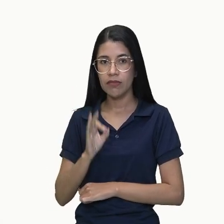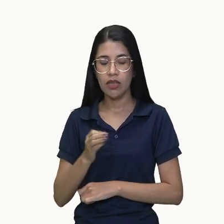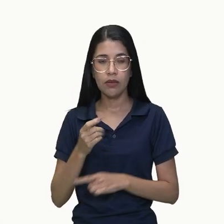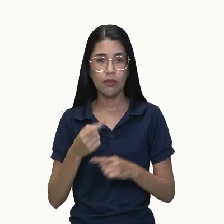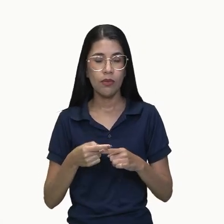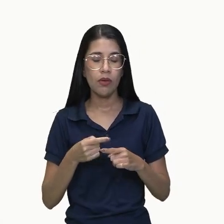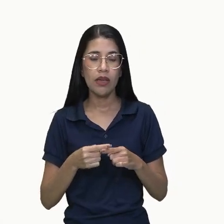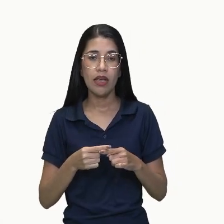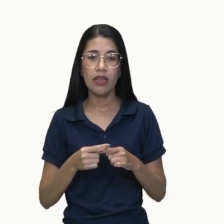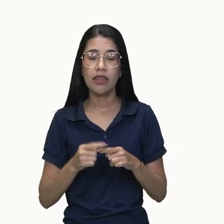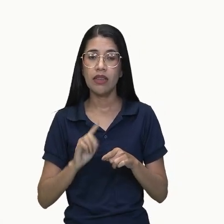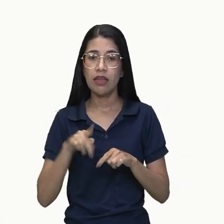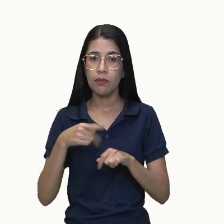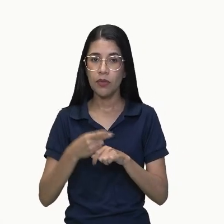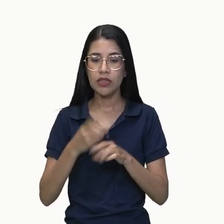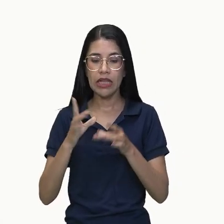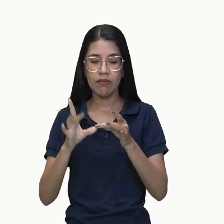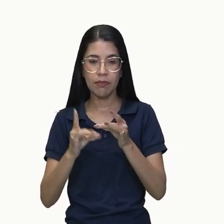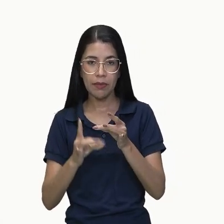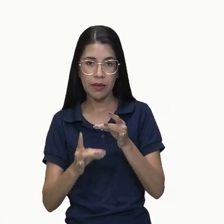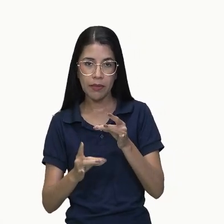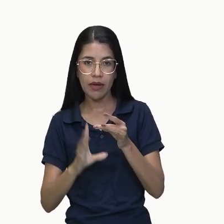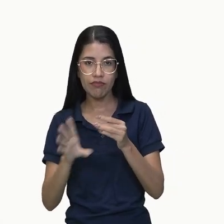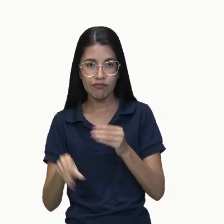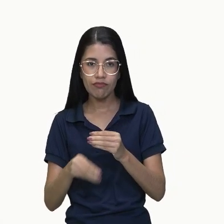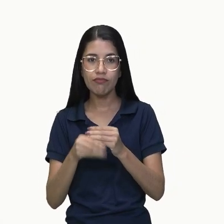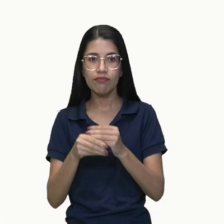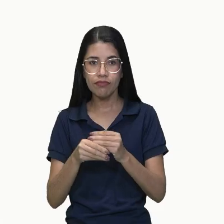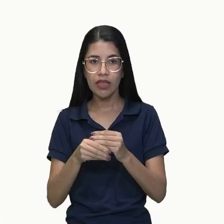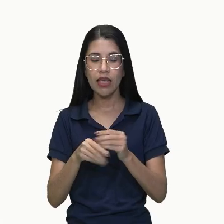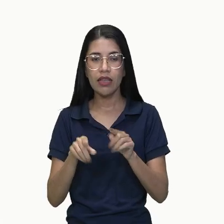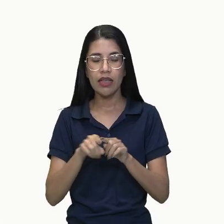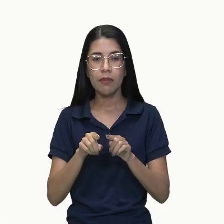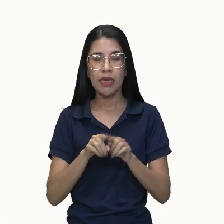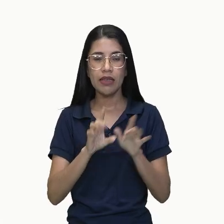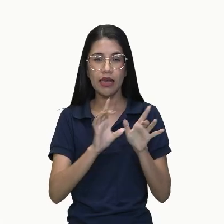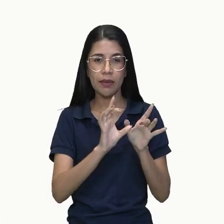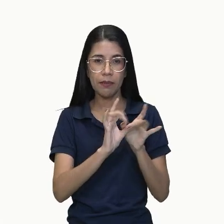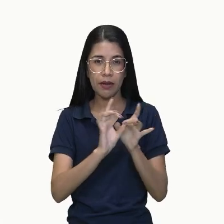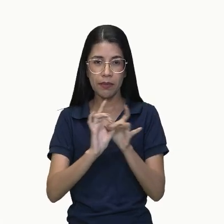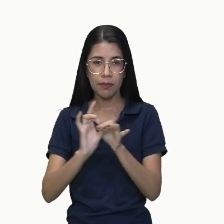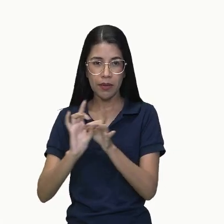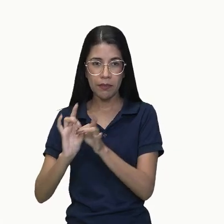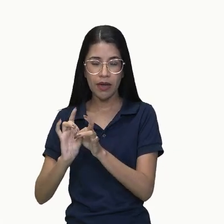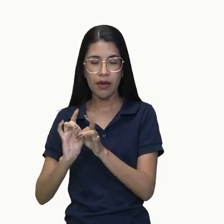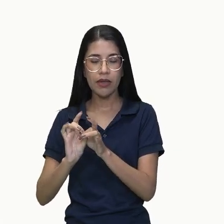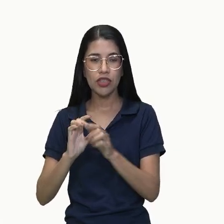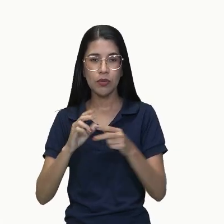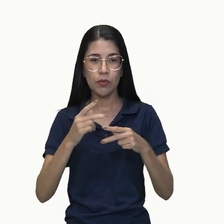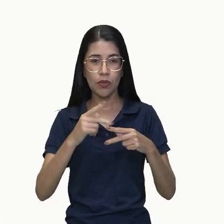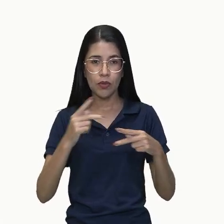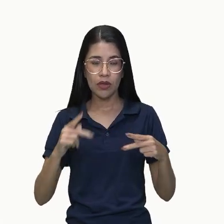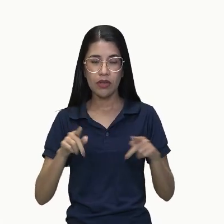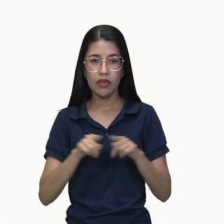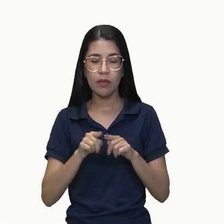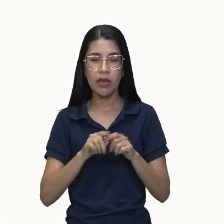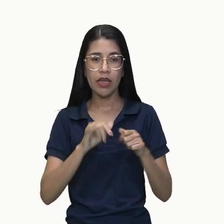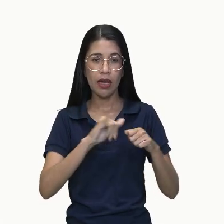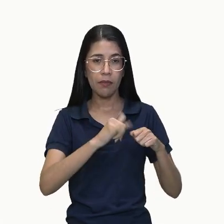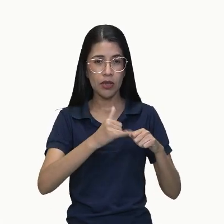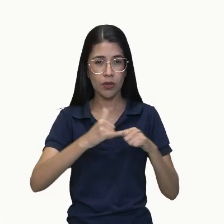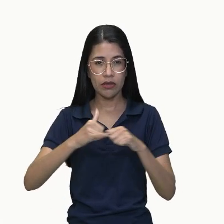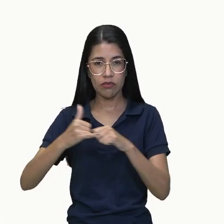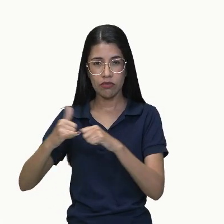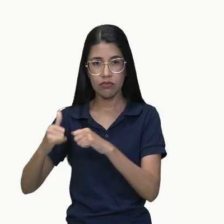coisa fica maior. Nós temos cadeias proteicas que elas são vários aminoácidos. Então,